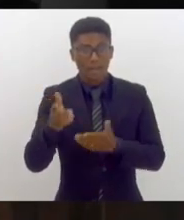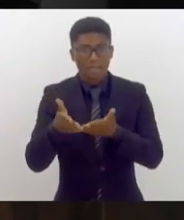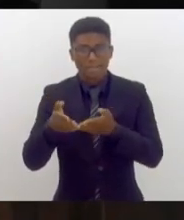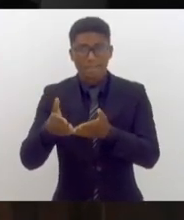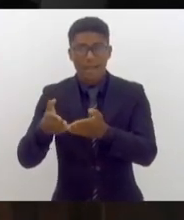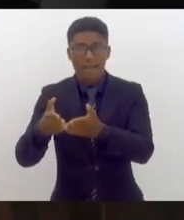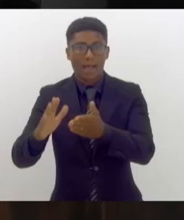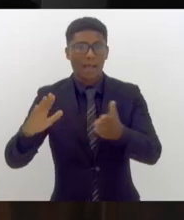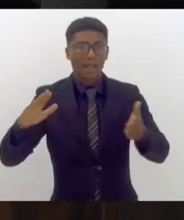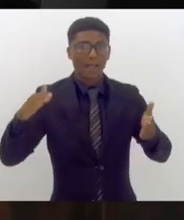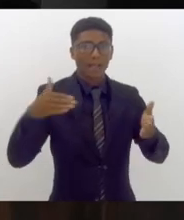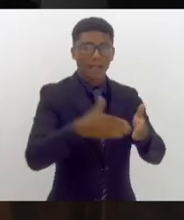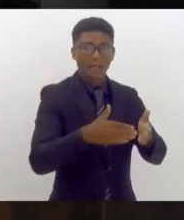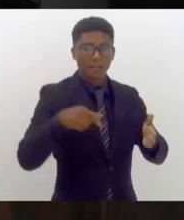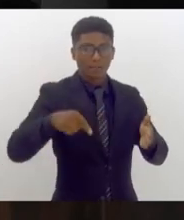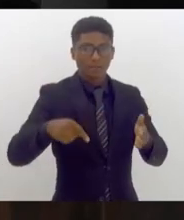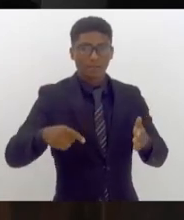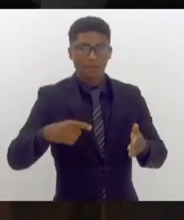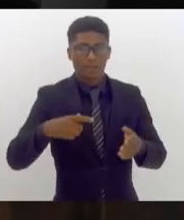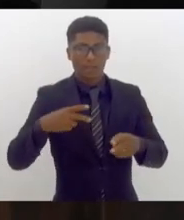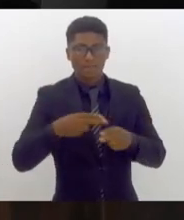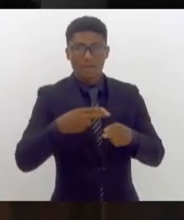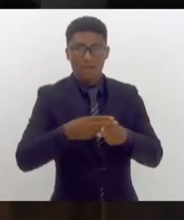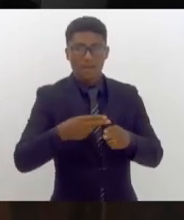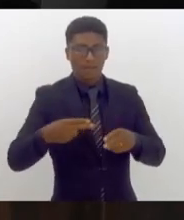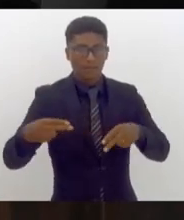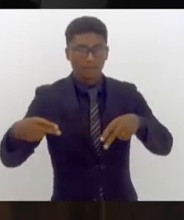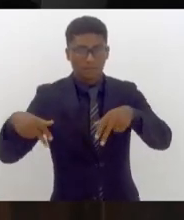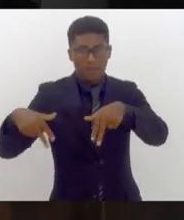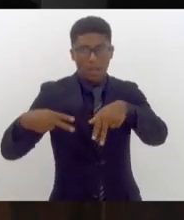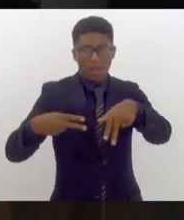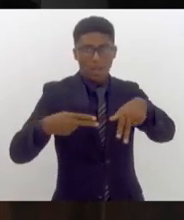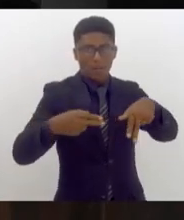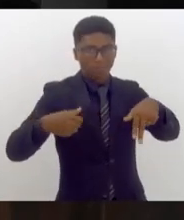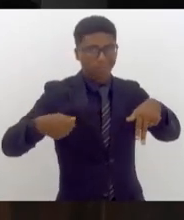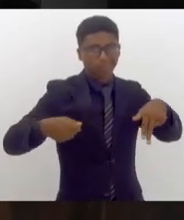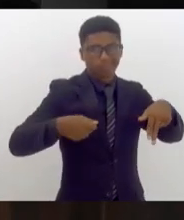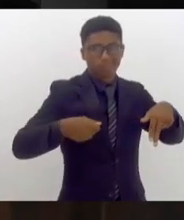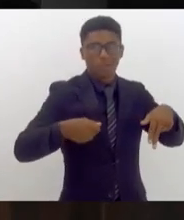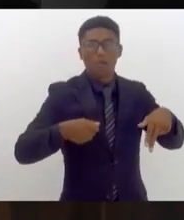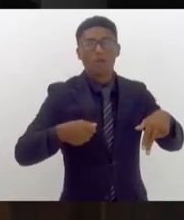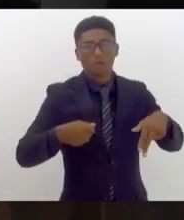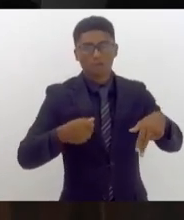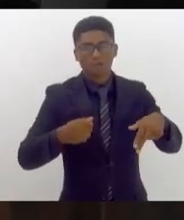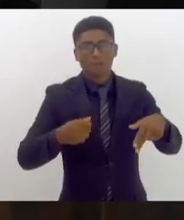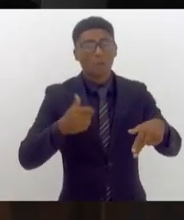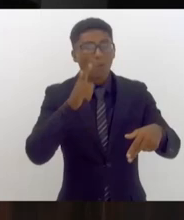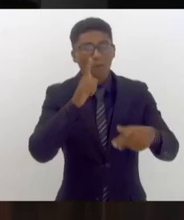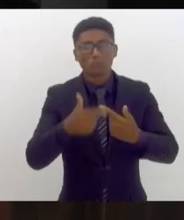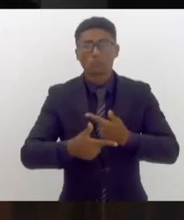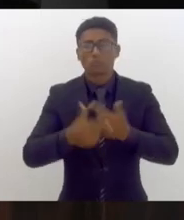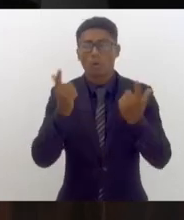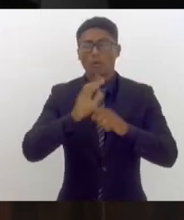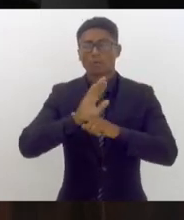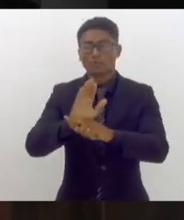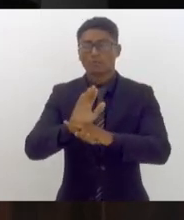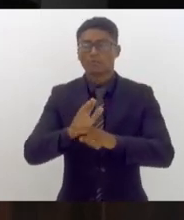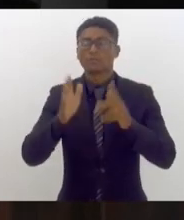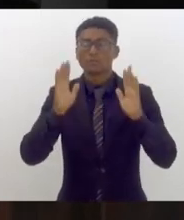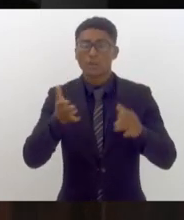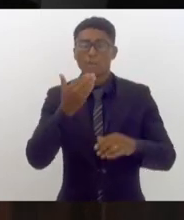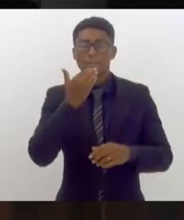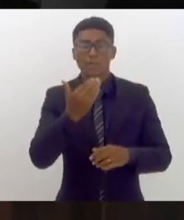Por sorte, a gente conseguiu interceptar aqui na esquina e não teve perigo de vida. Já pedimos reforço de